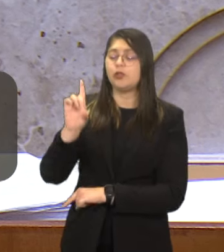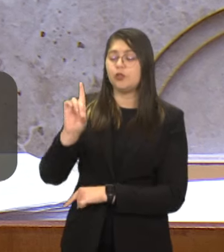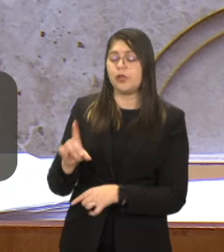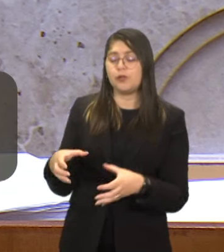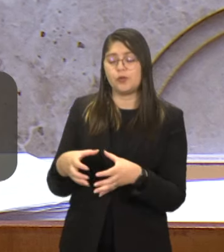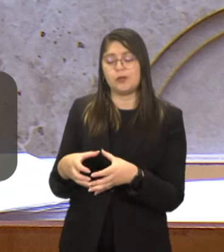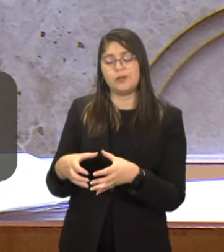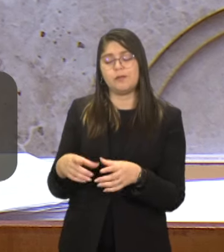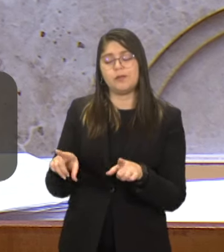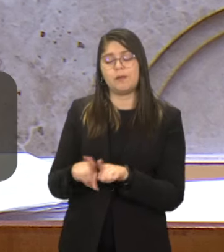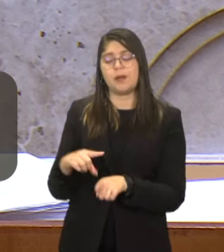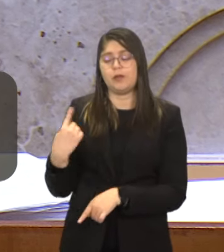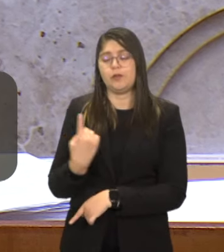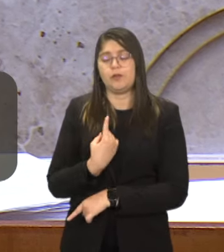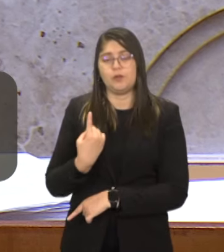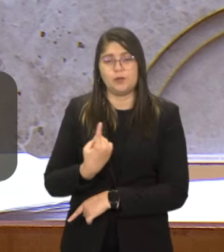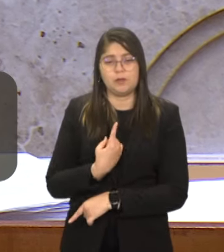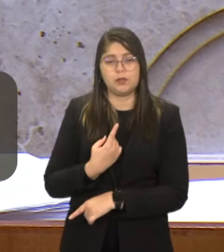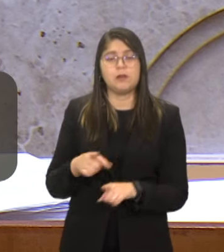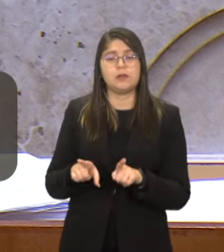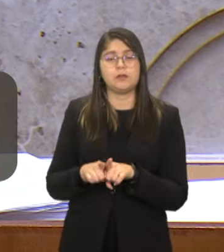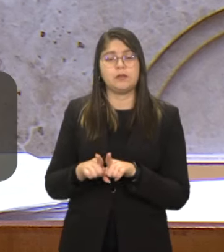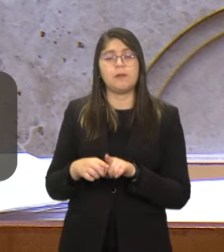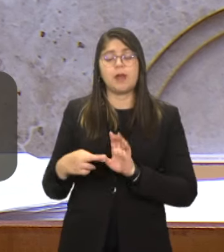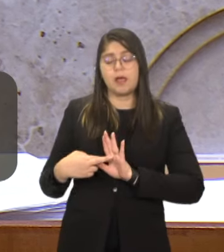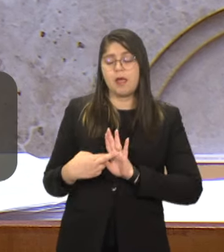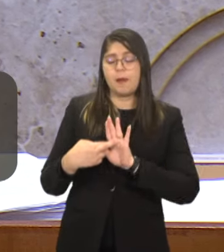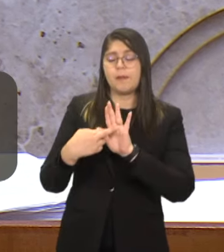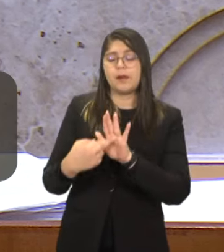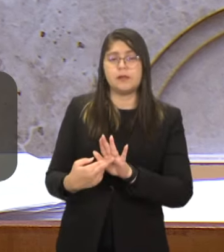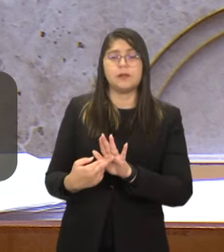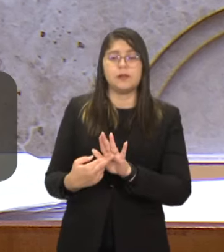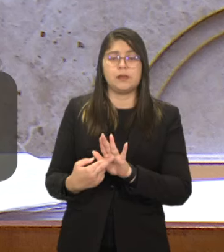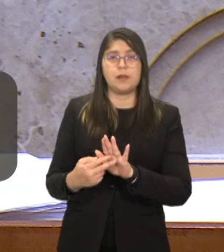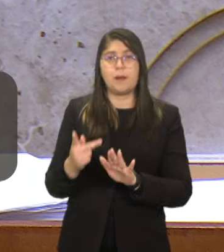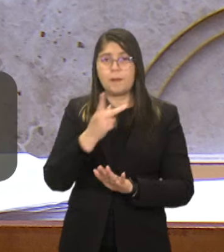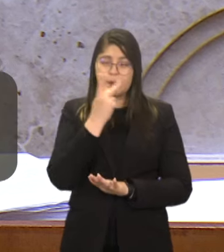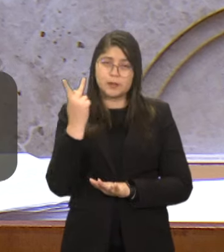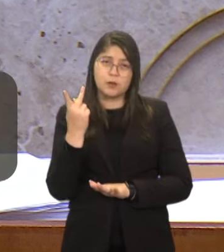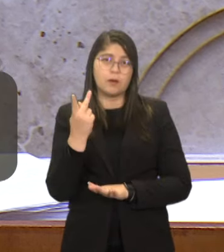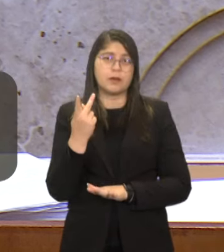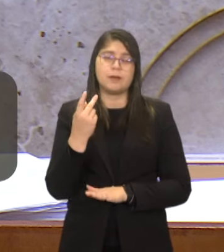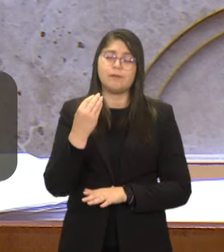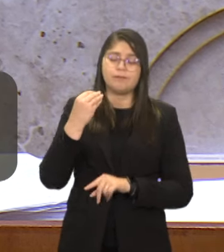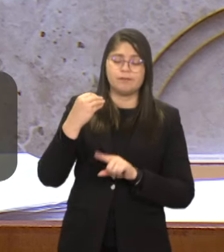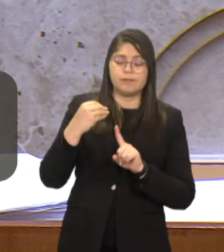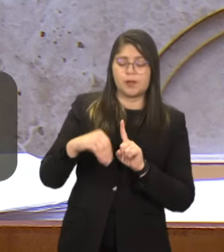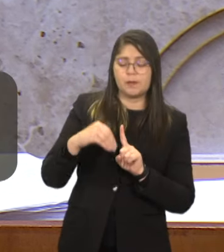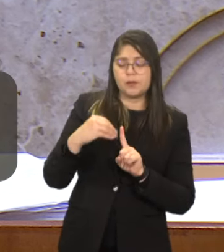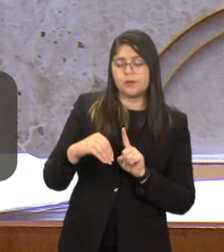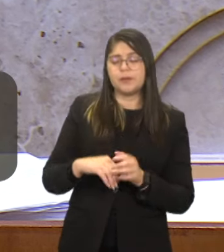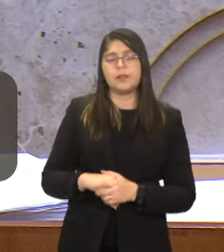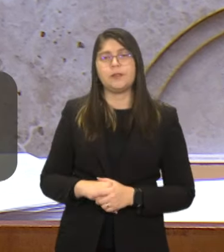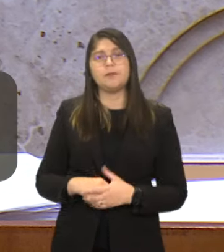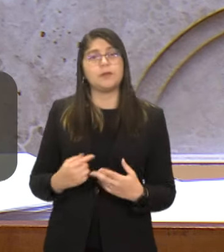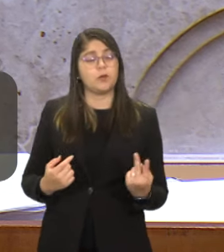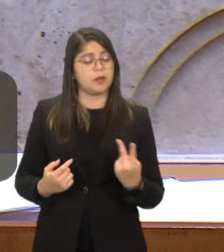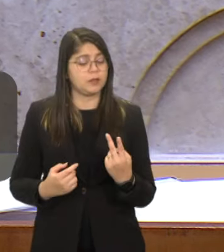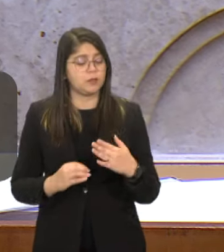individuais homogêneos e pela representação dos hipossuficientes. A atuação dessas